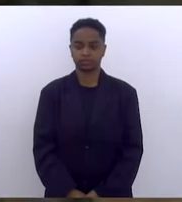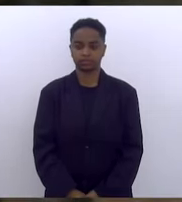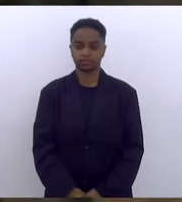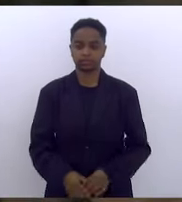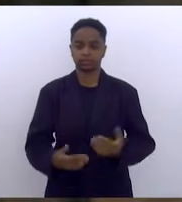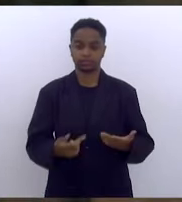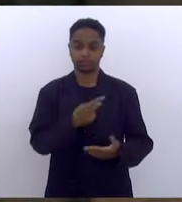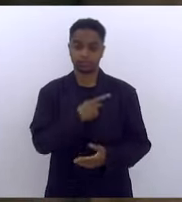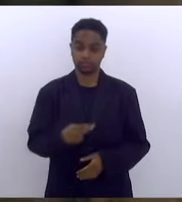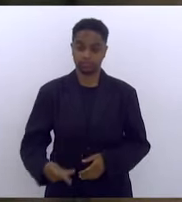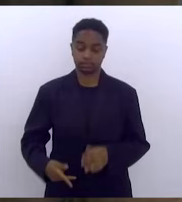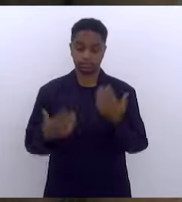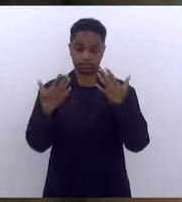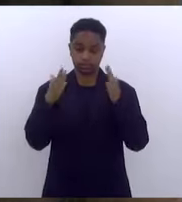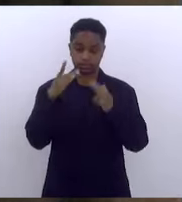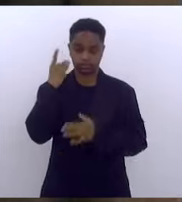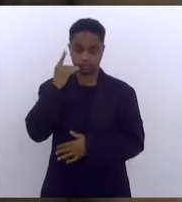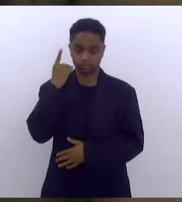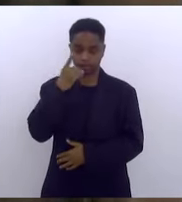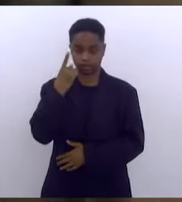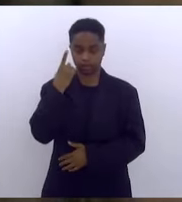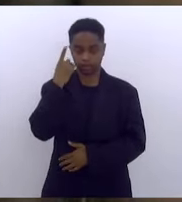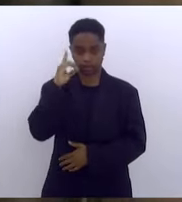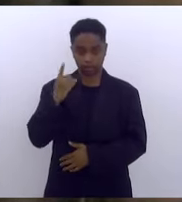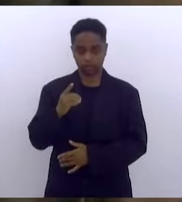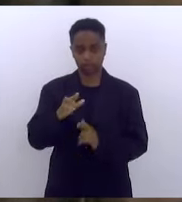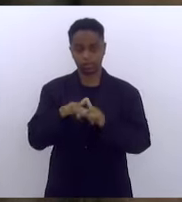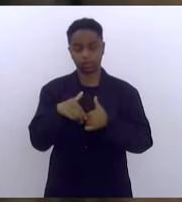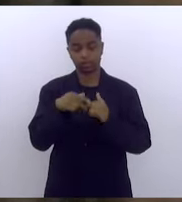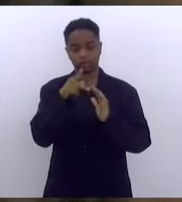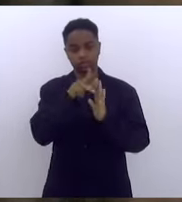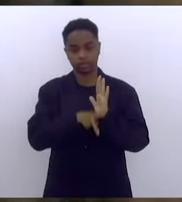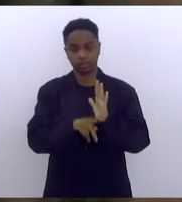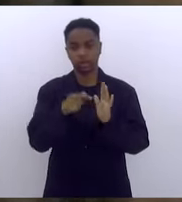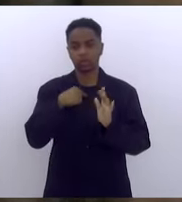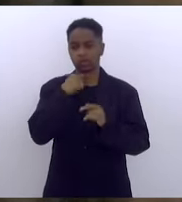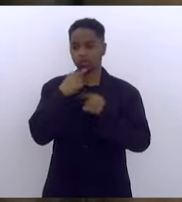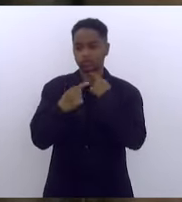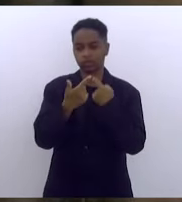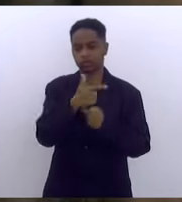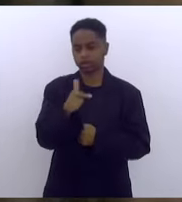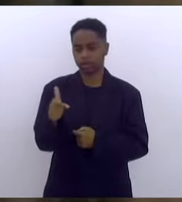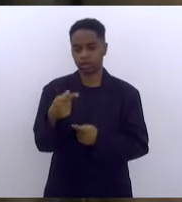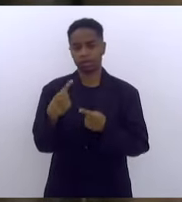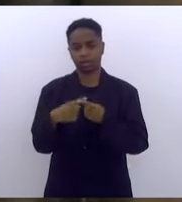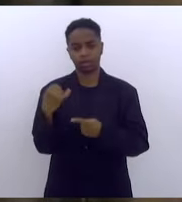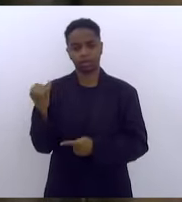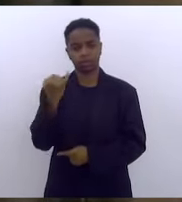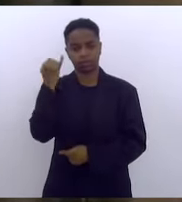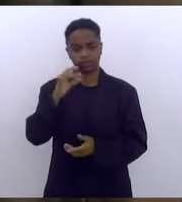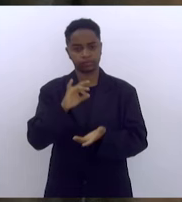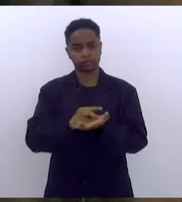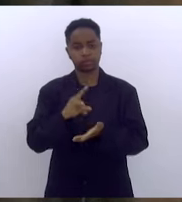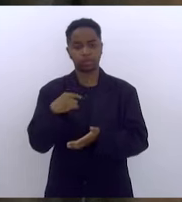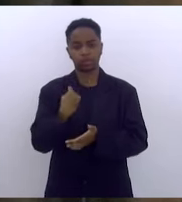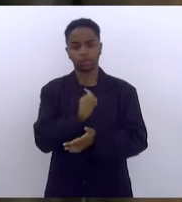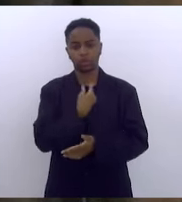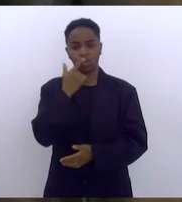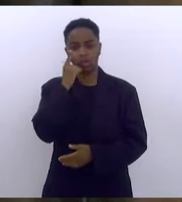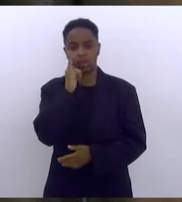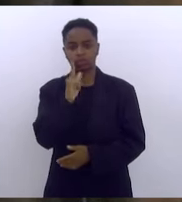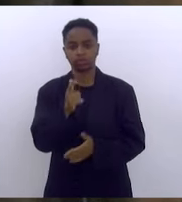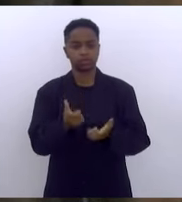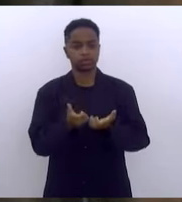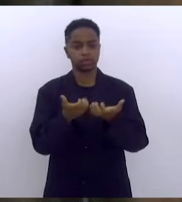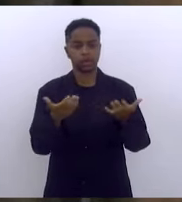Senhor presidente, parabenizo a deputada Dani Balbi pelo projeto. Sem dúvida nenhuma, é muito importante a gente garantir às